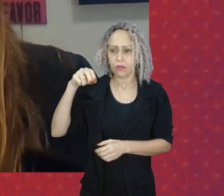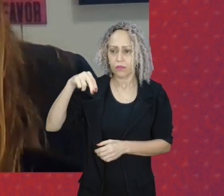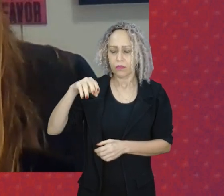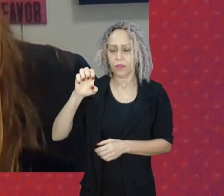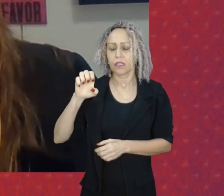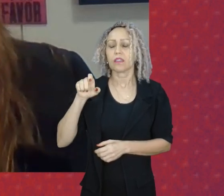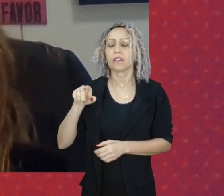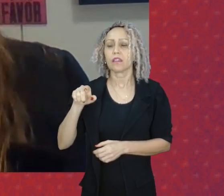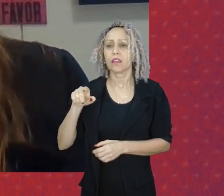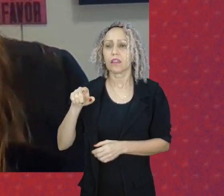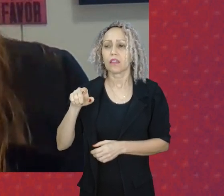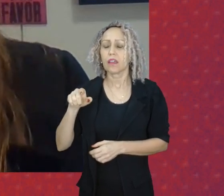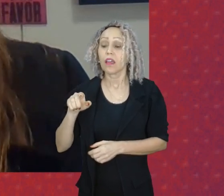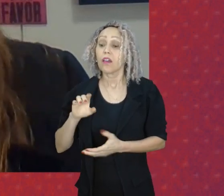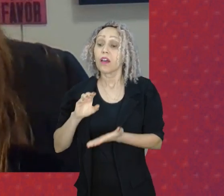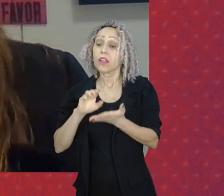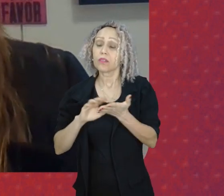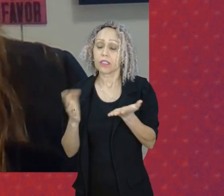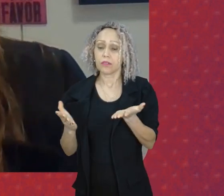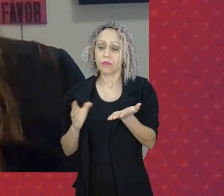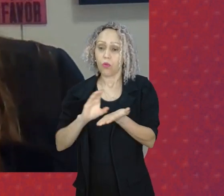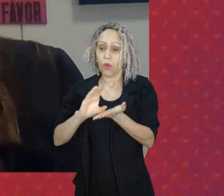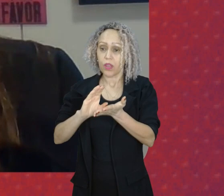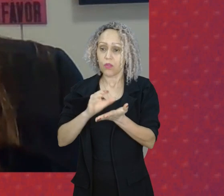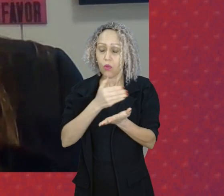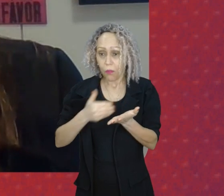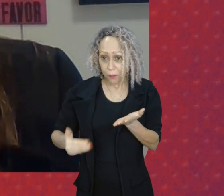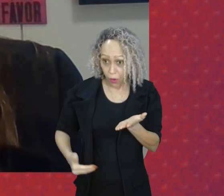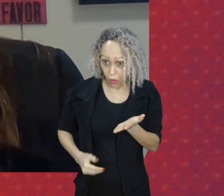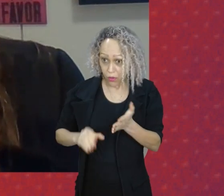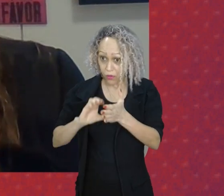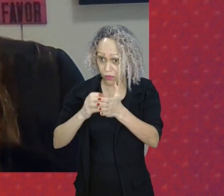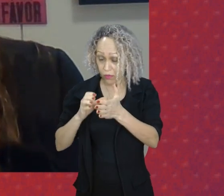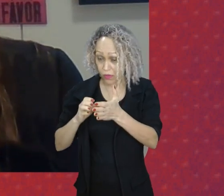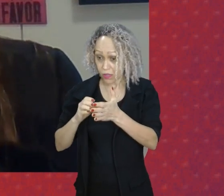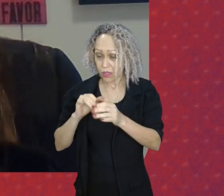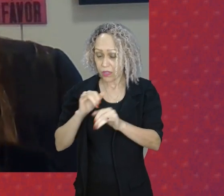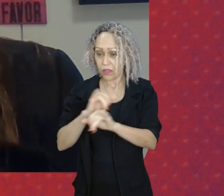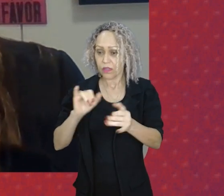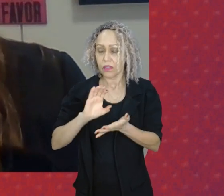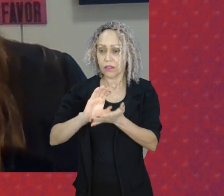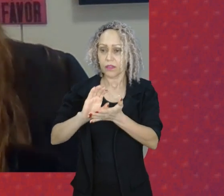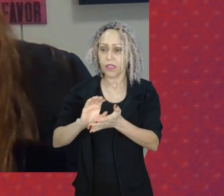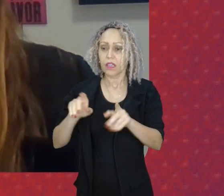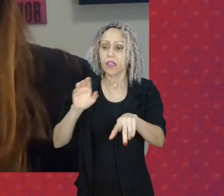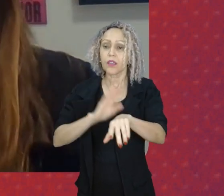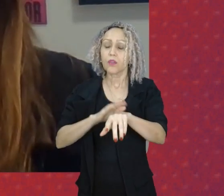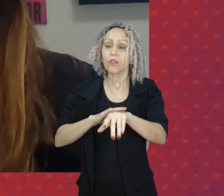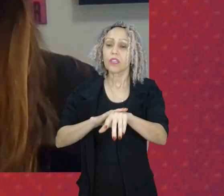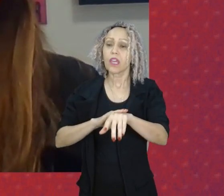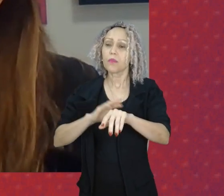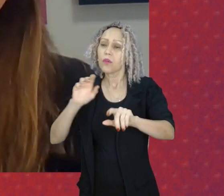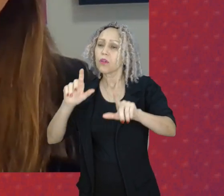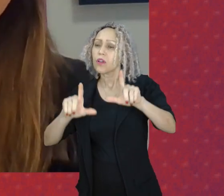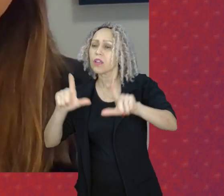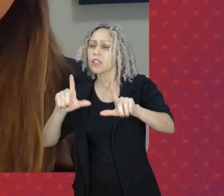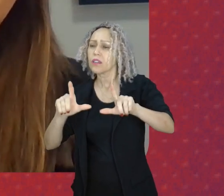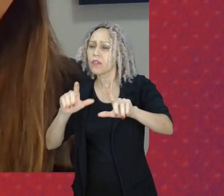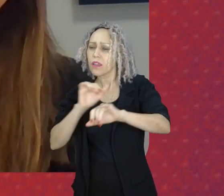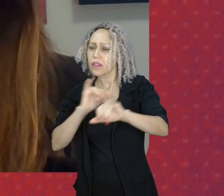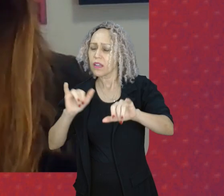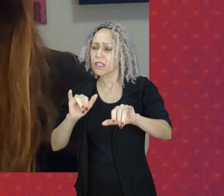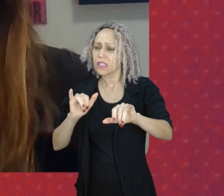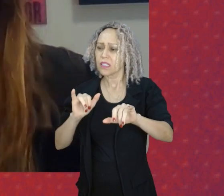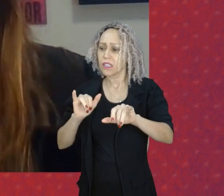os recursos públicos do Fundo Partidário e do Fundo Especial de Financiamento de Campanha e o tempo de rádio e TV destinados às candidaturas